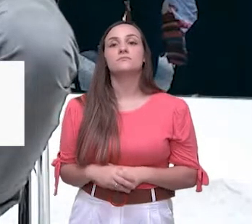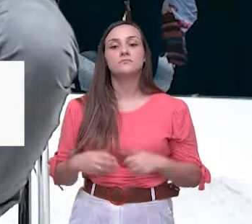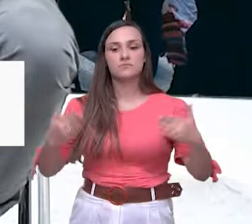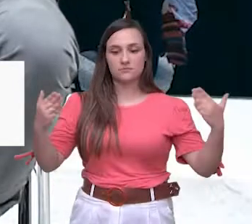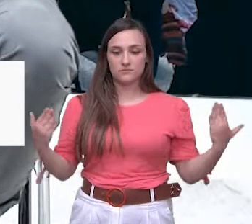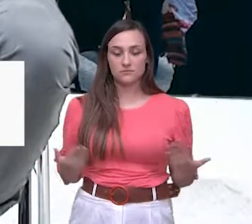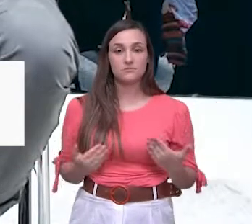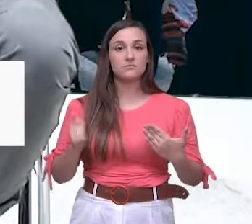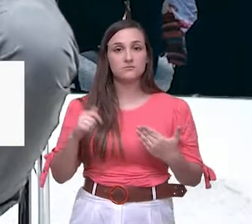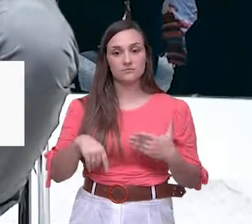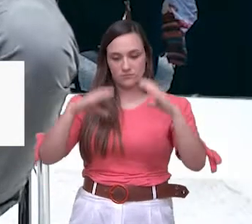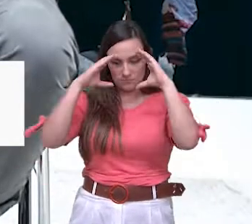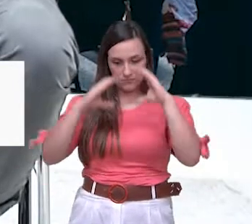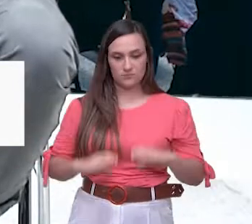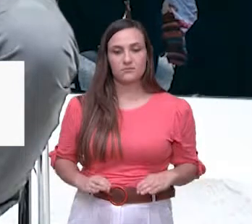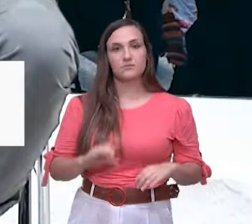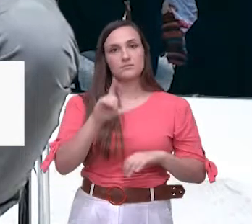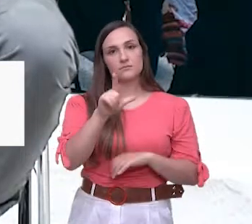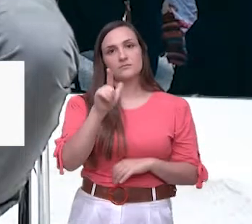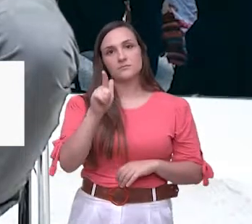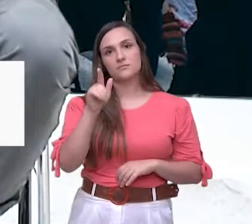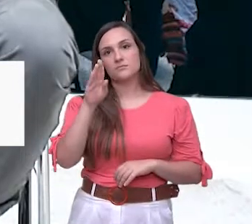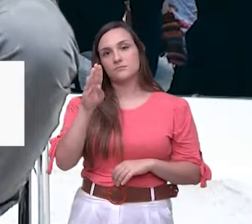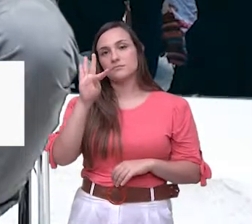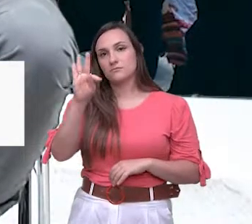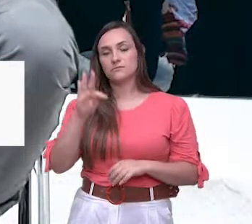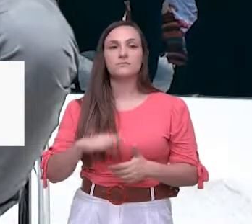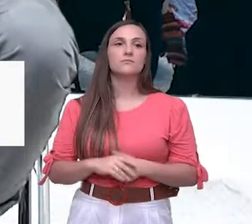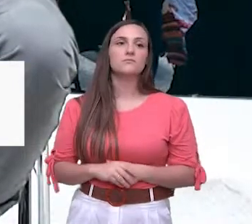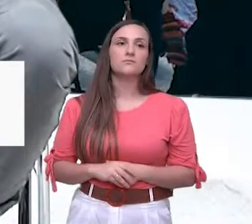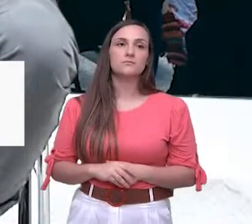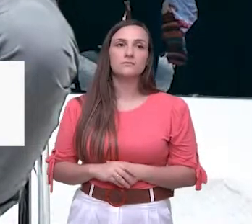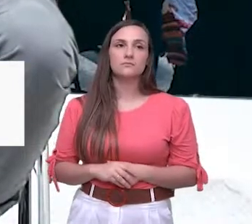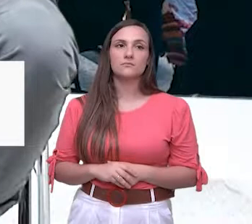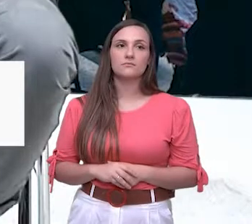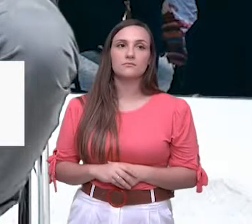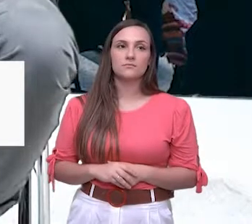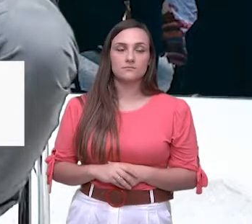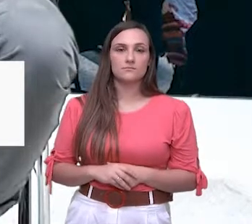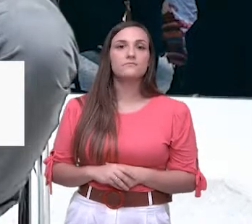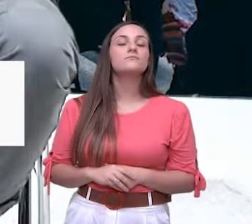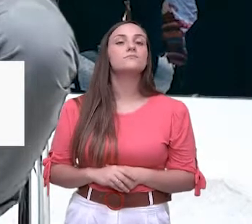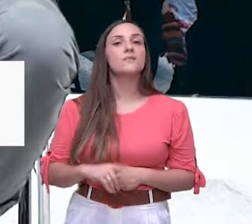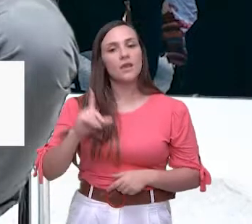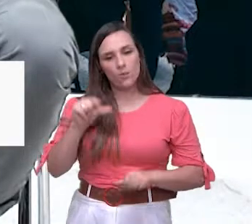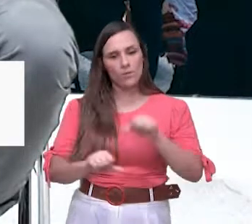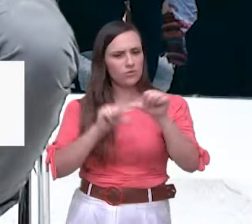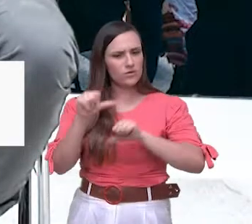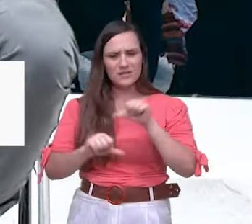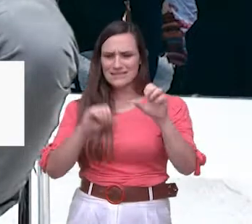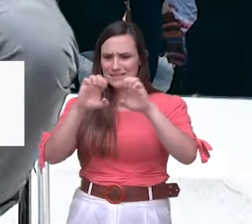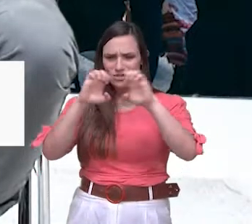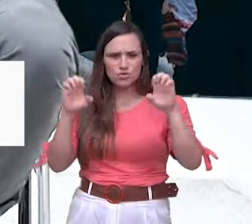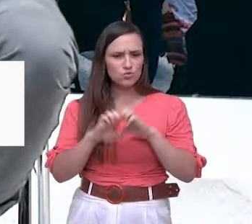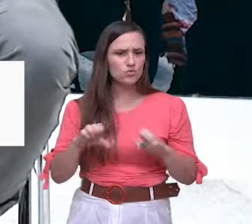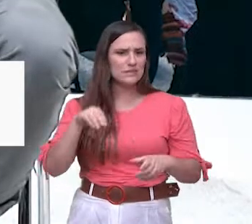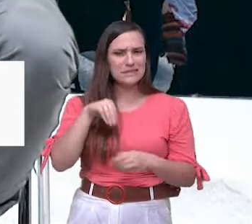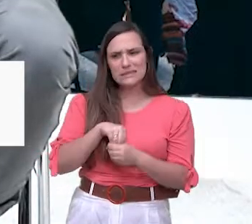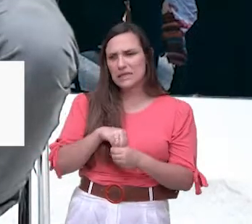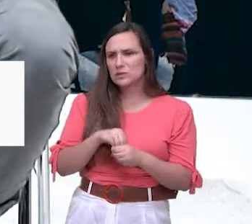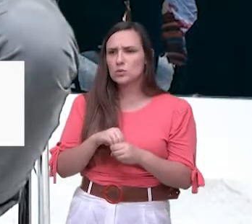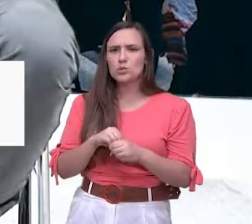diferença que assim agora o foco do Centro Estadual de cidadania LGBT é uma mobilização a nível